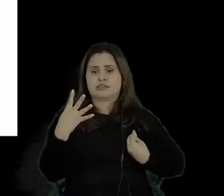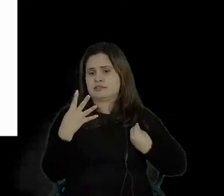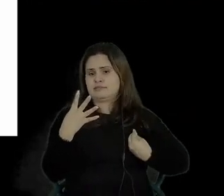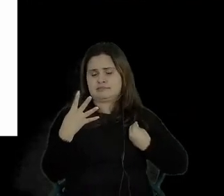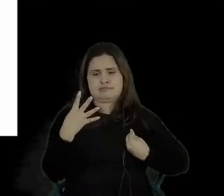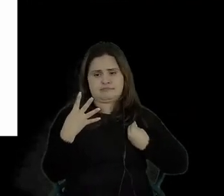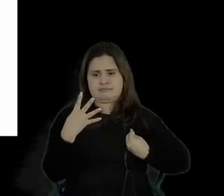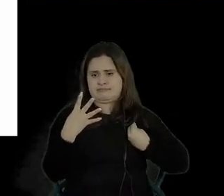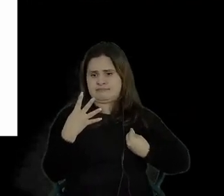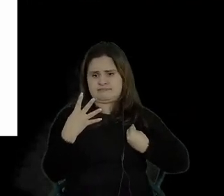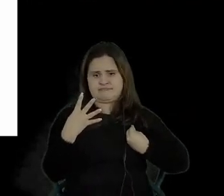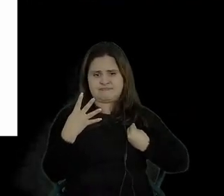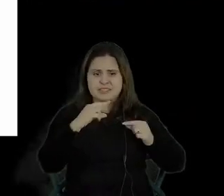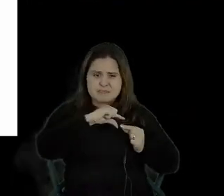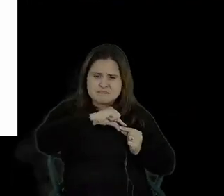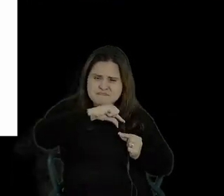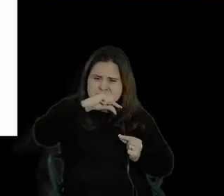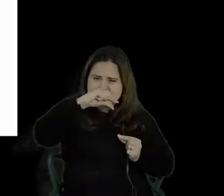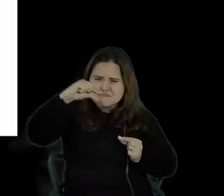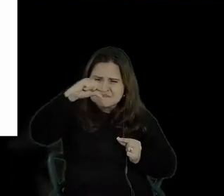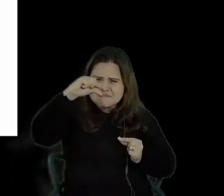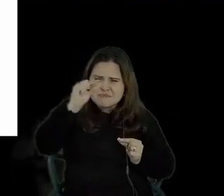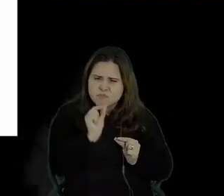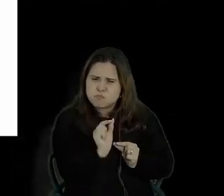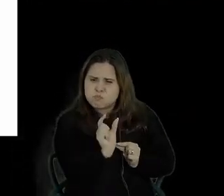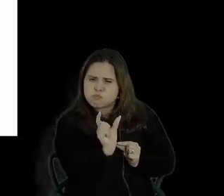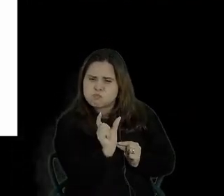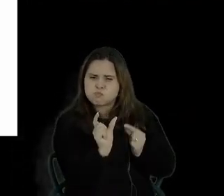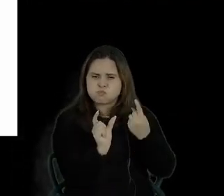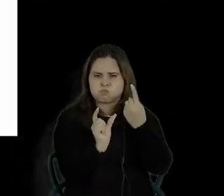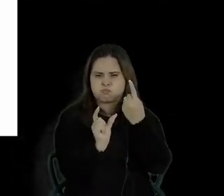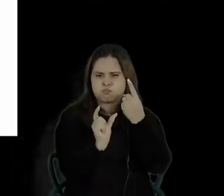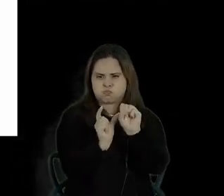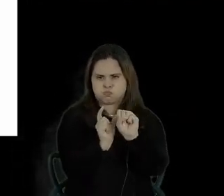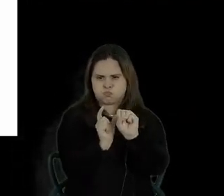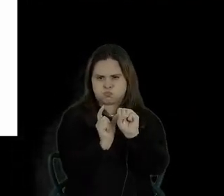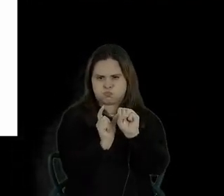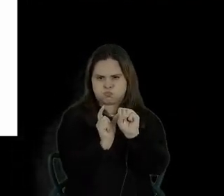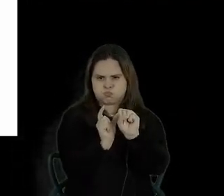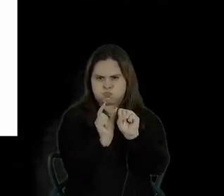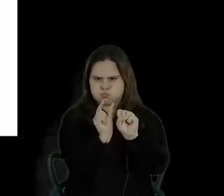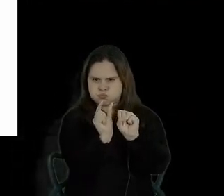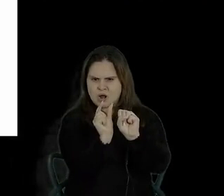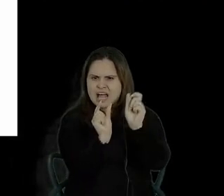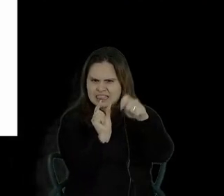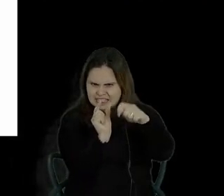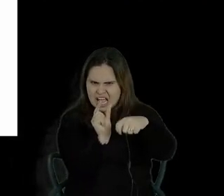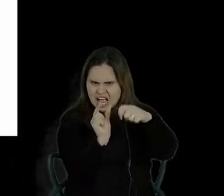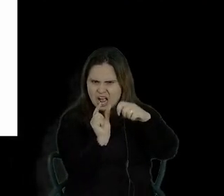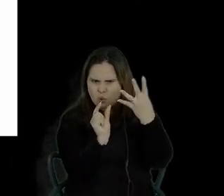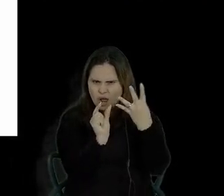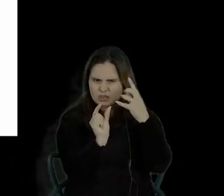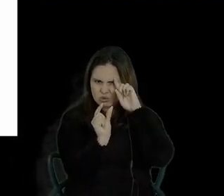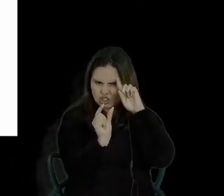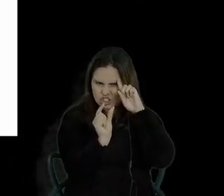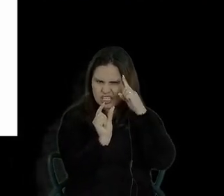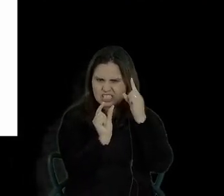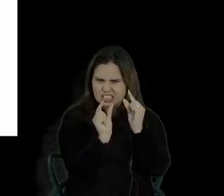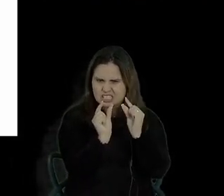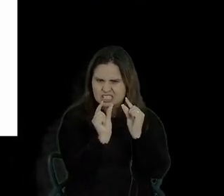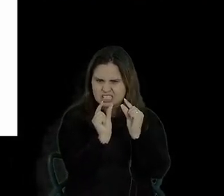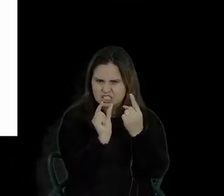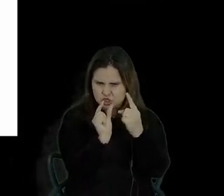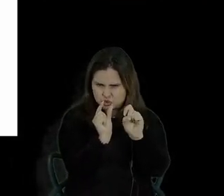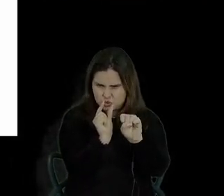E esse tubo aí tem 18 milímetros. Doutor Murakami, é possível? 18 milímetros numa criança de 4 dias? Não é possível, tem que